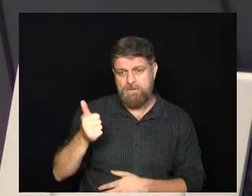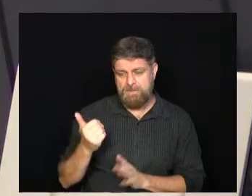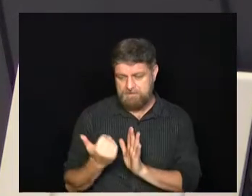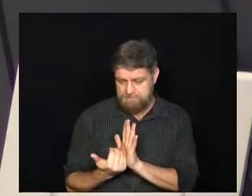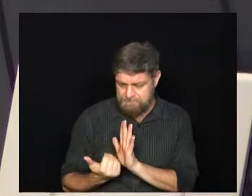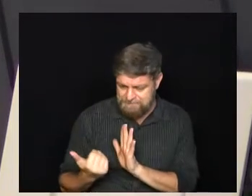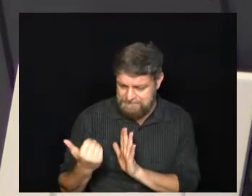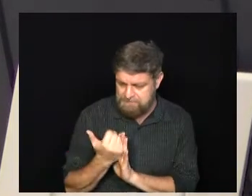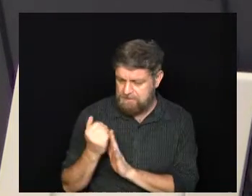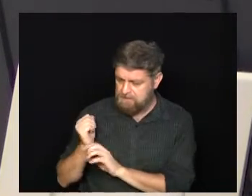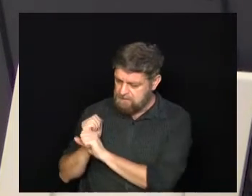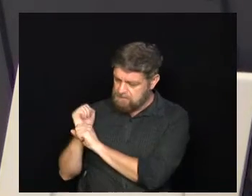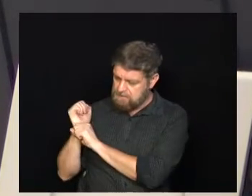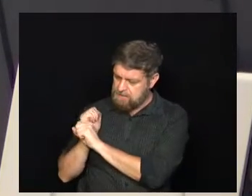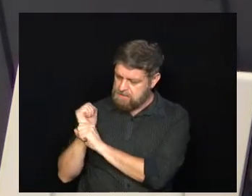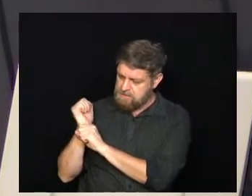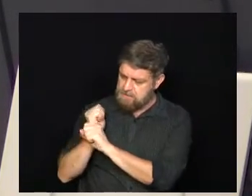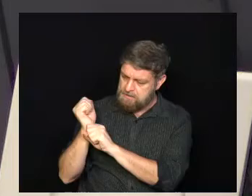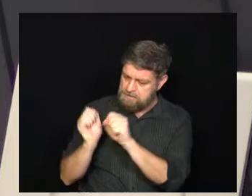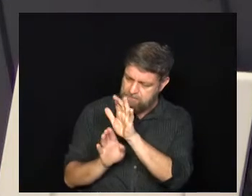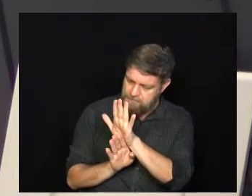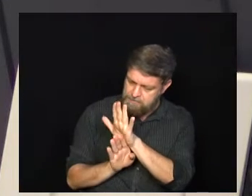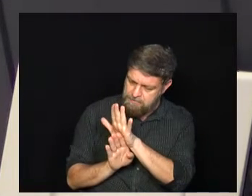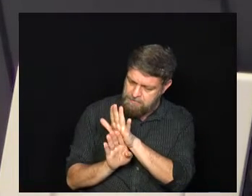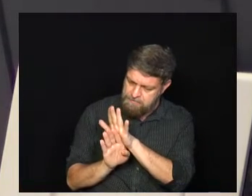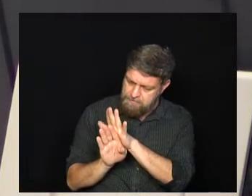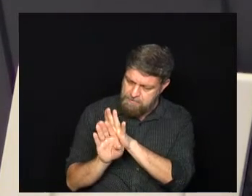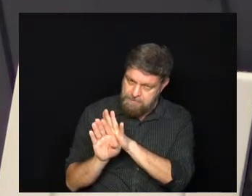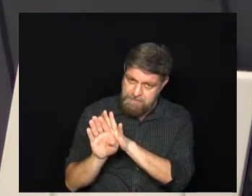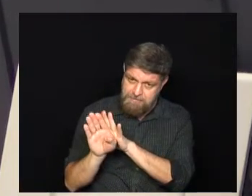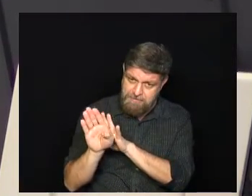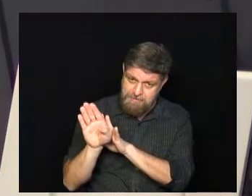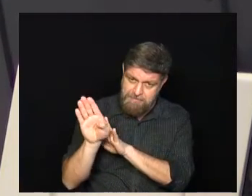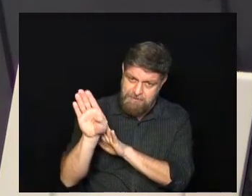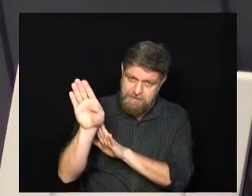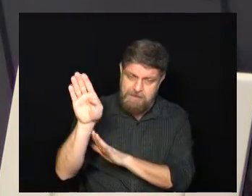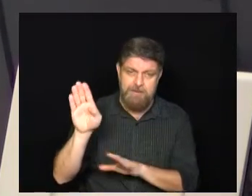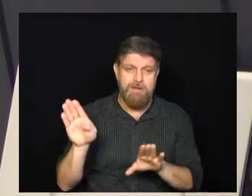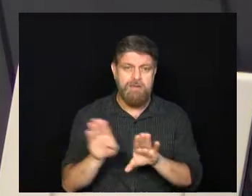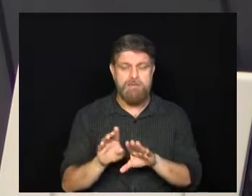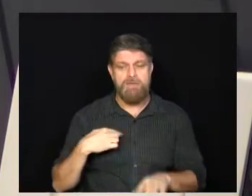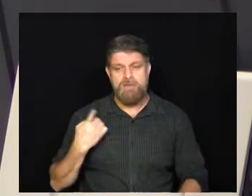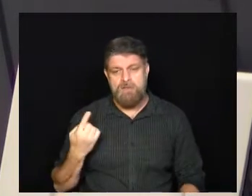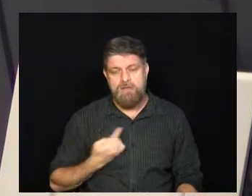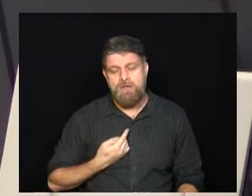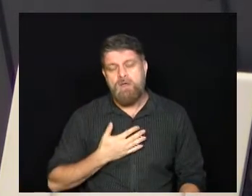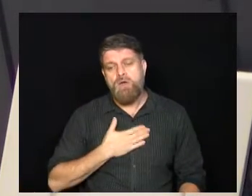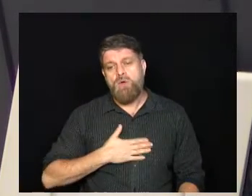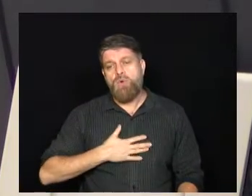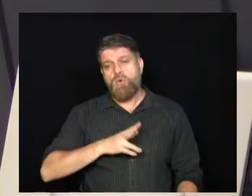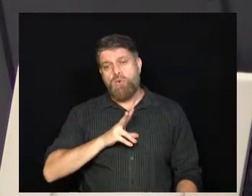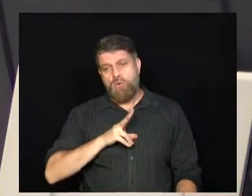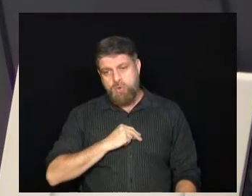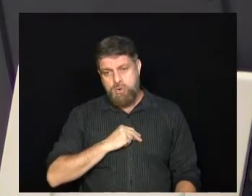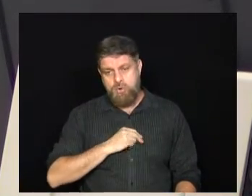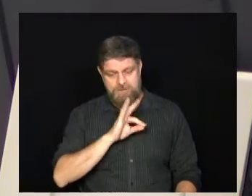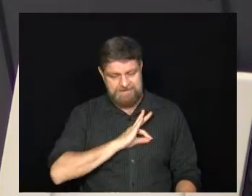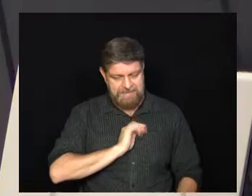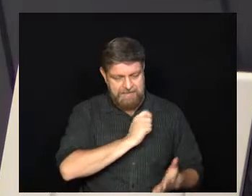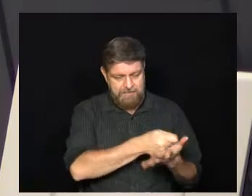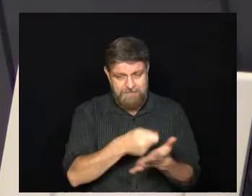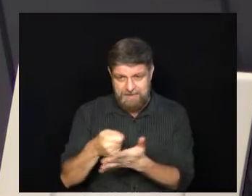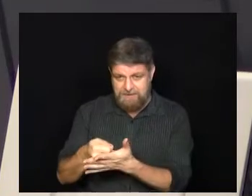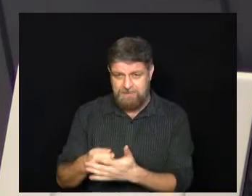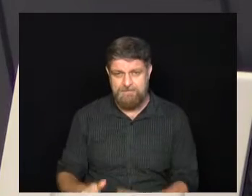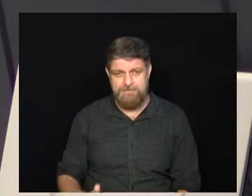últimos anos. E isso faz também dar uma folga aí no gasto com o pessoal. Então, acho